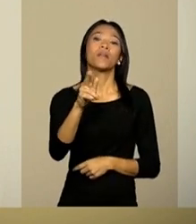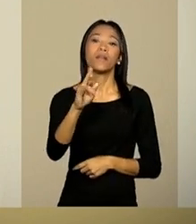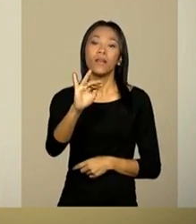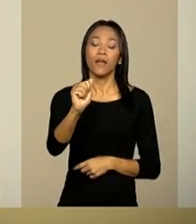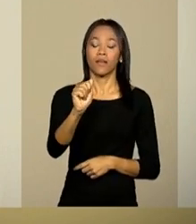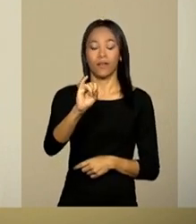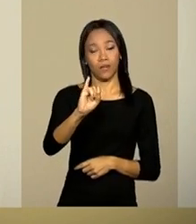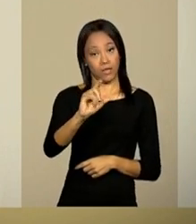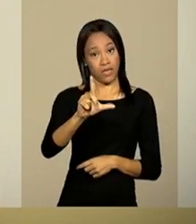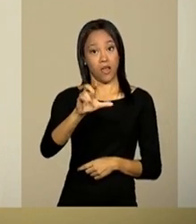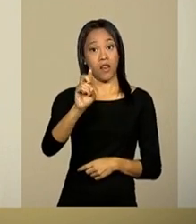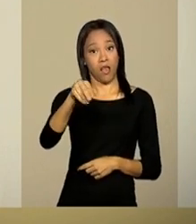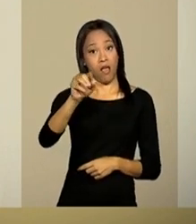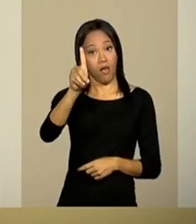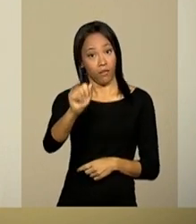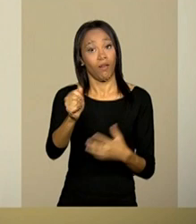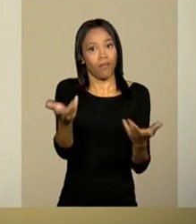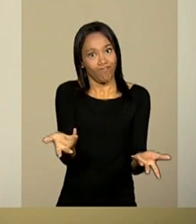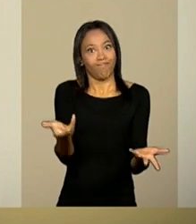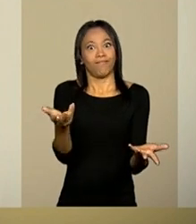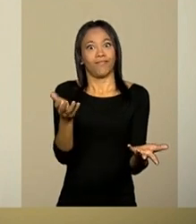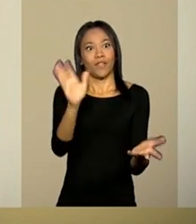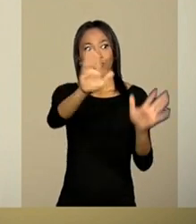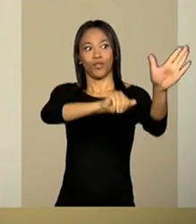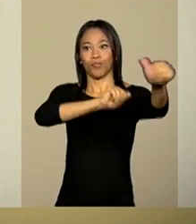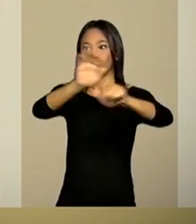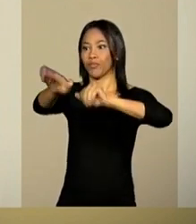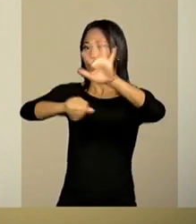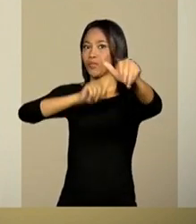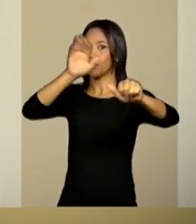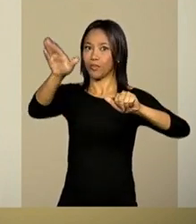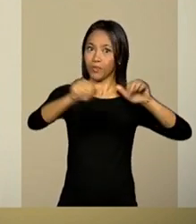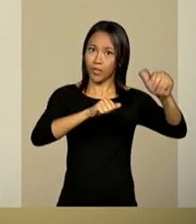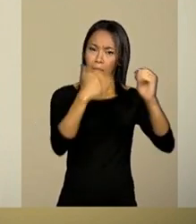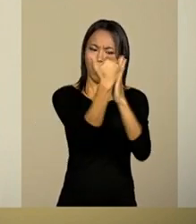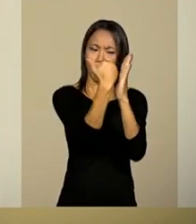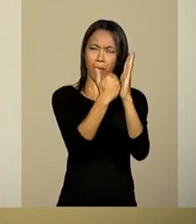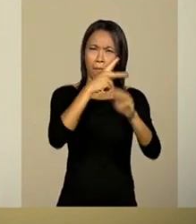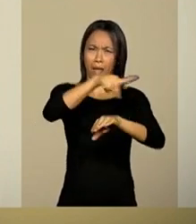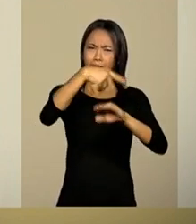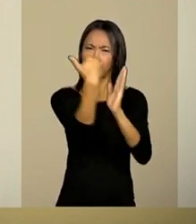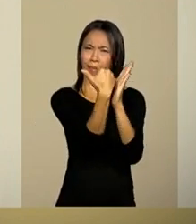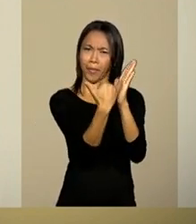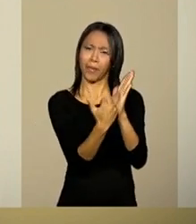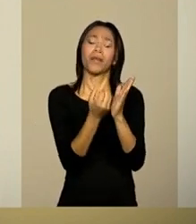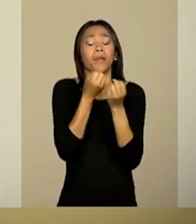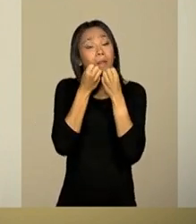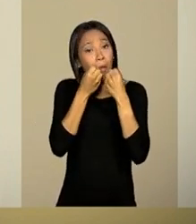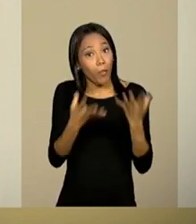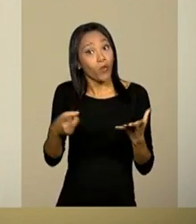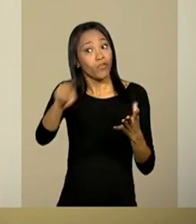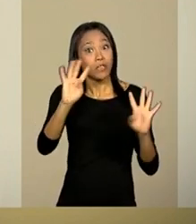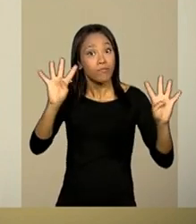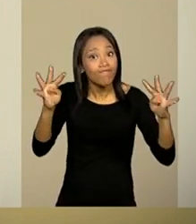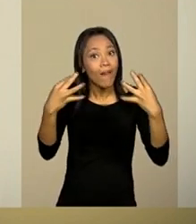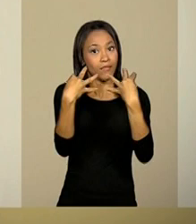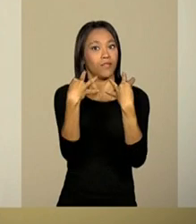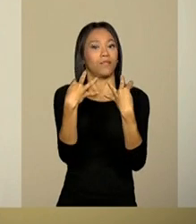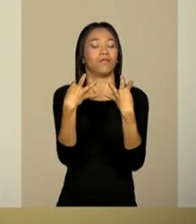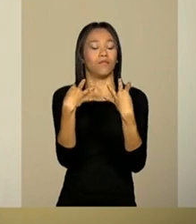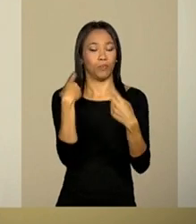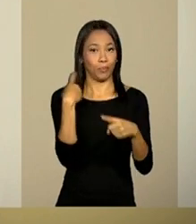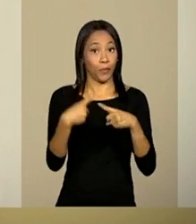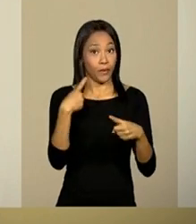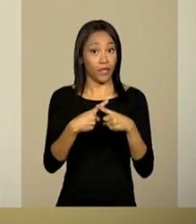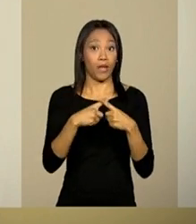Luciano que essa é uma grande chamada do Ciência sem Fronteiras e é bom todo mundo ficar atento porque